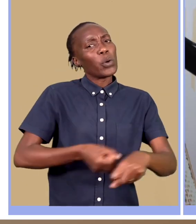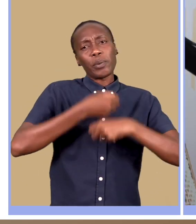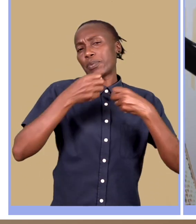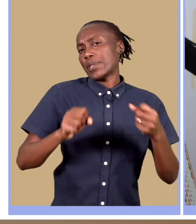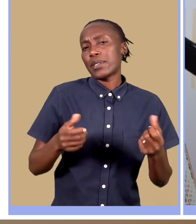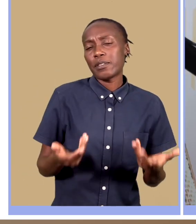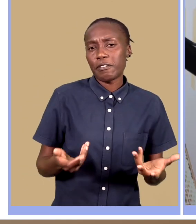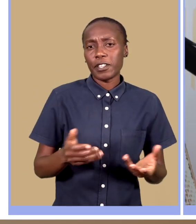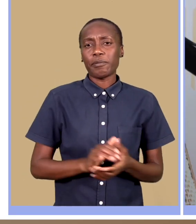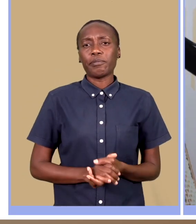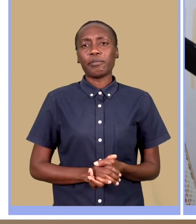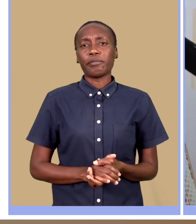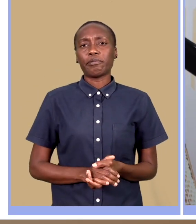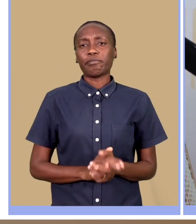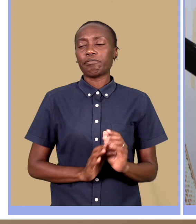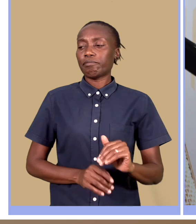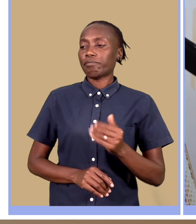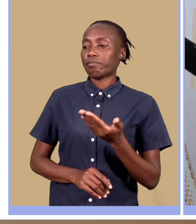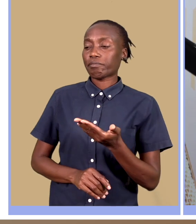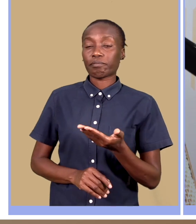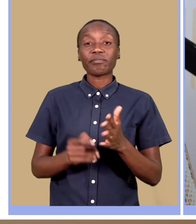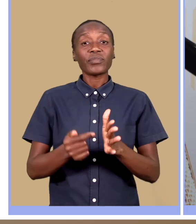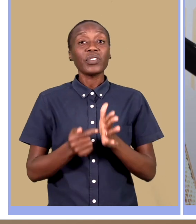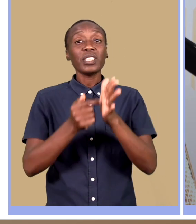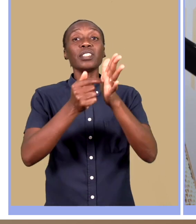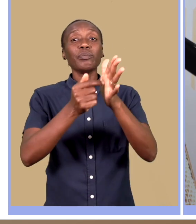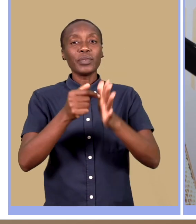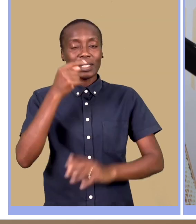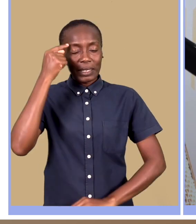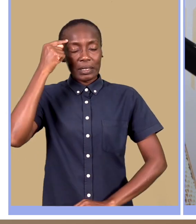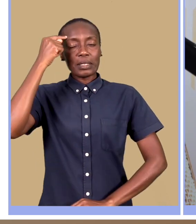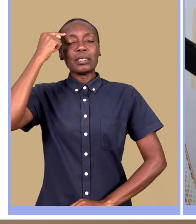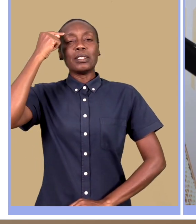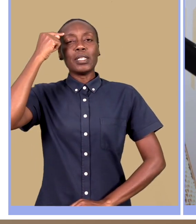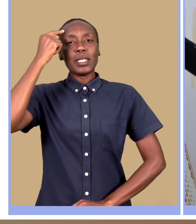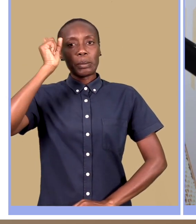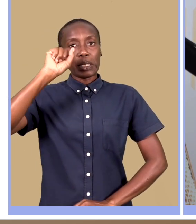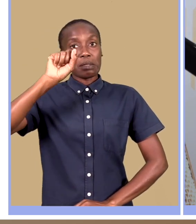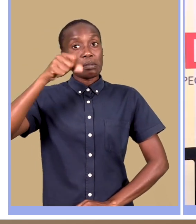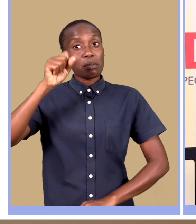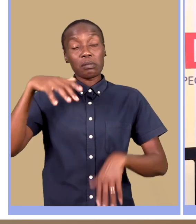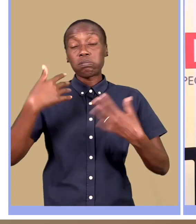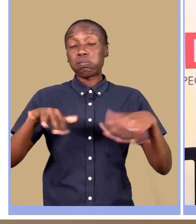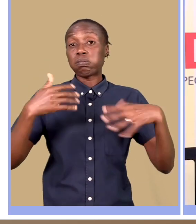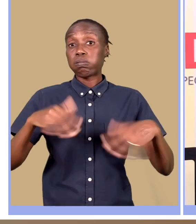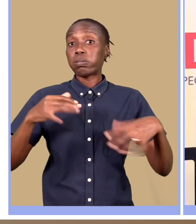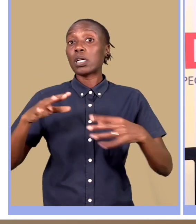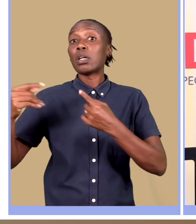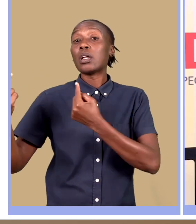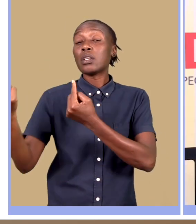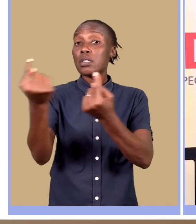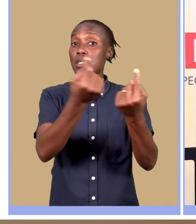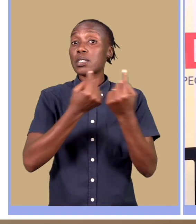Esse foi um ótimo exemplo que deu. Eu ainda lembro daquelas cenas apocalípticas. Exatamente, não